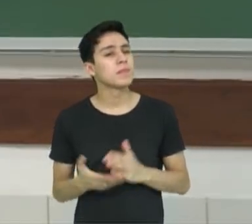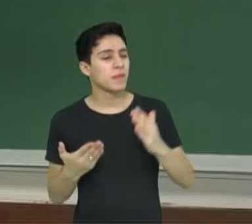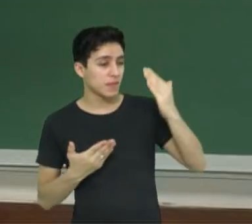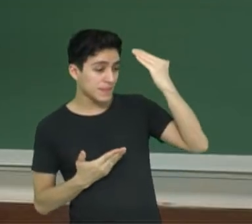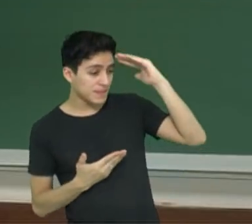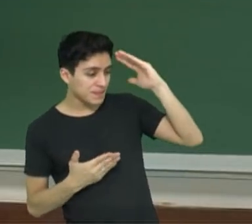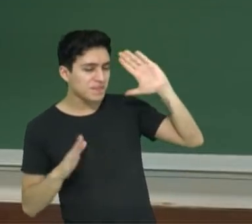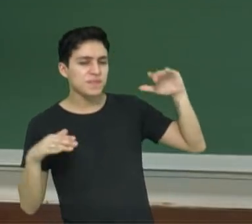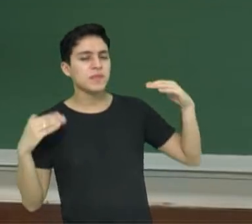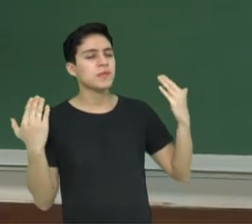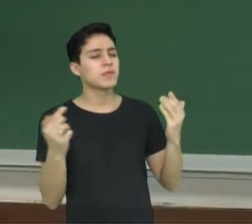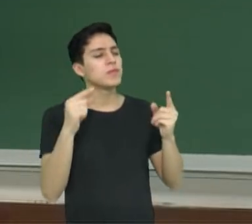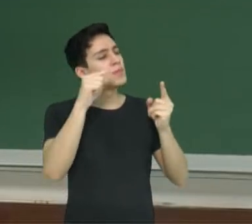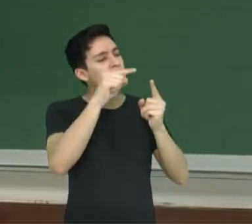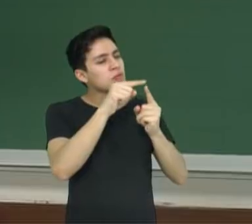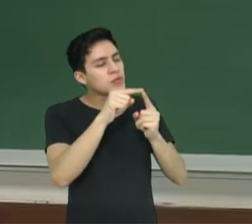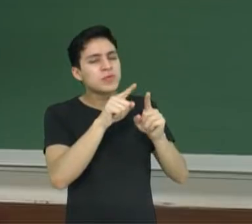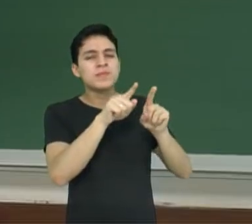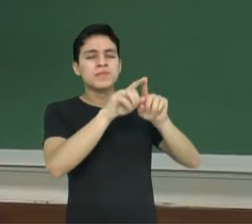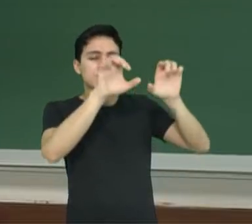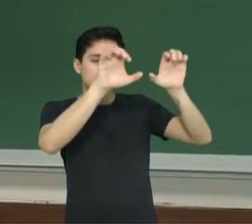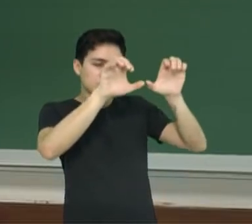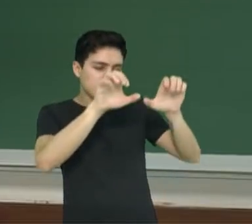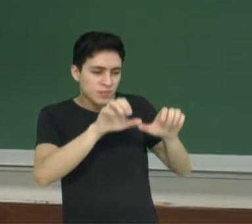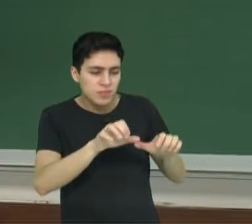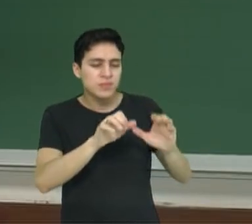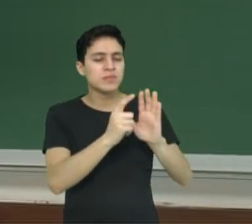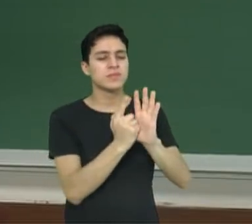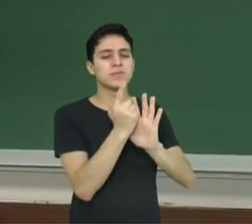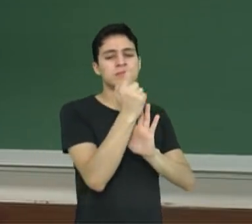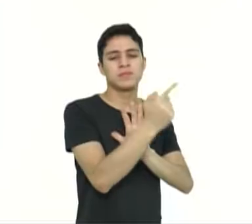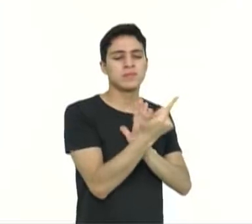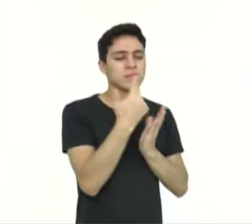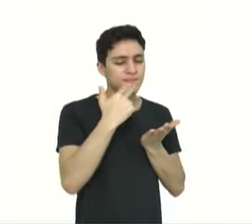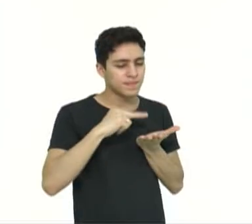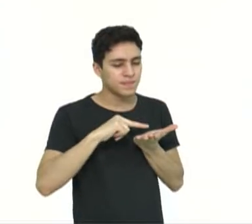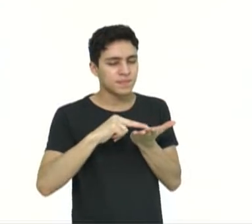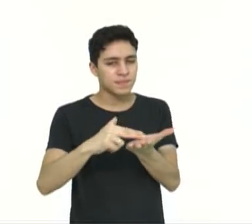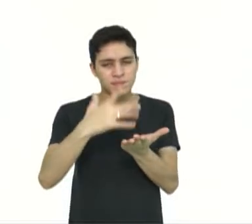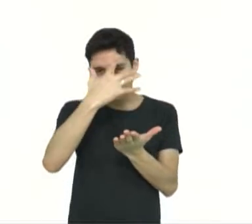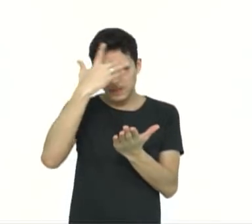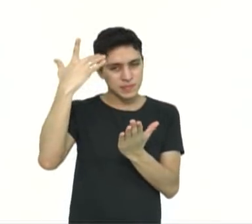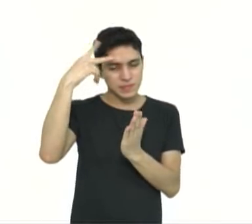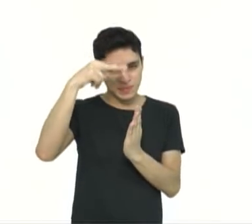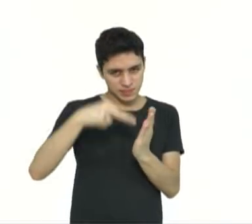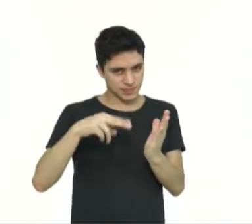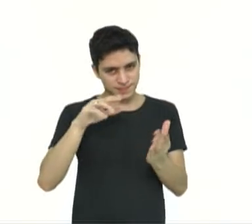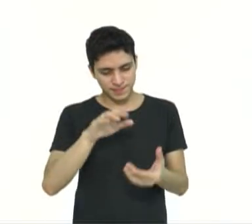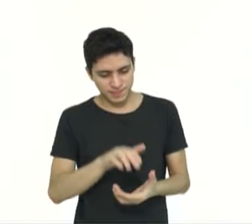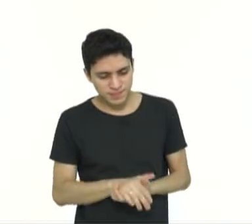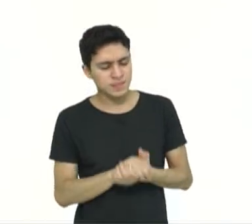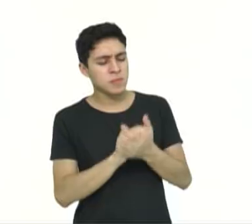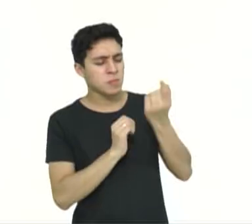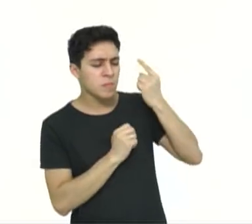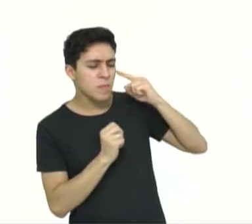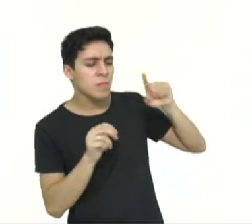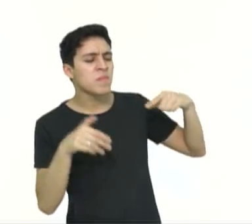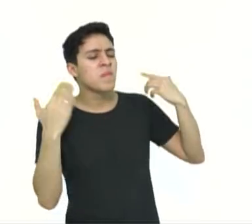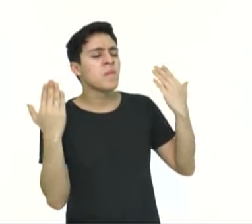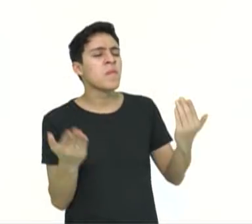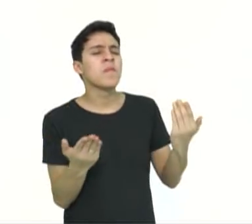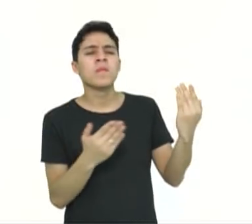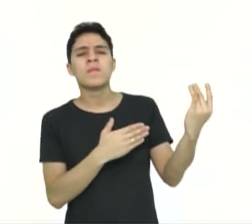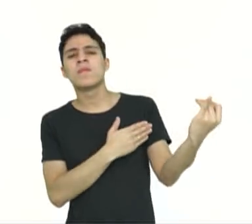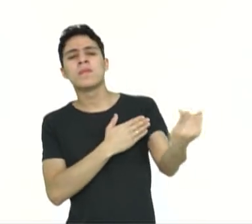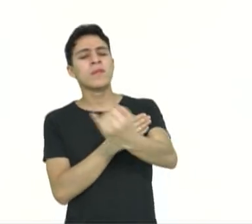Entender a função e a estrutura composicional do gênero carta do leitor. Reconhecer a importância